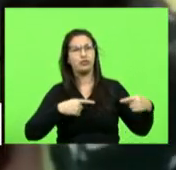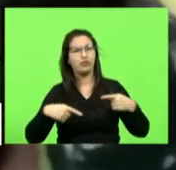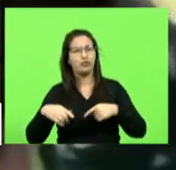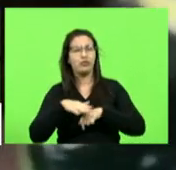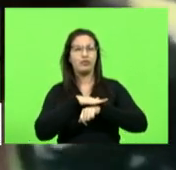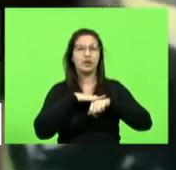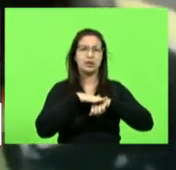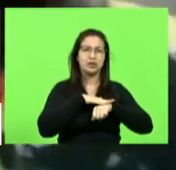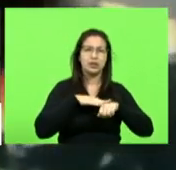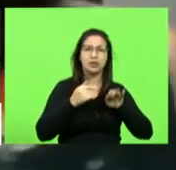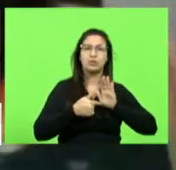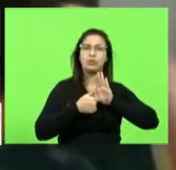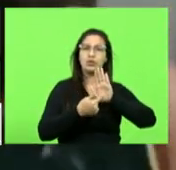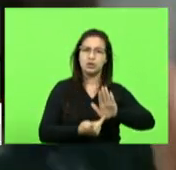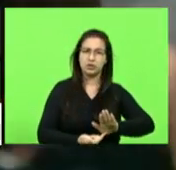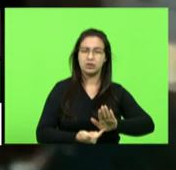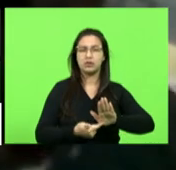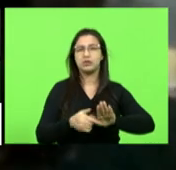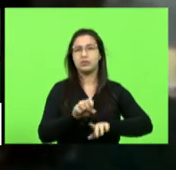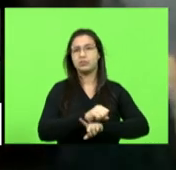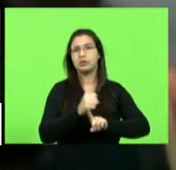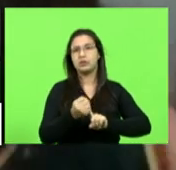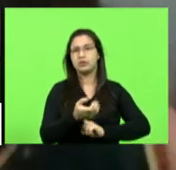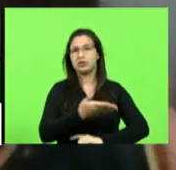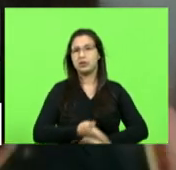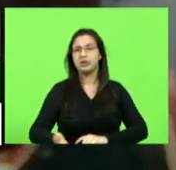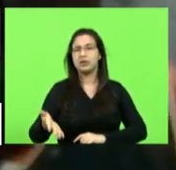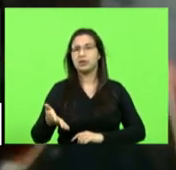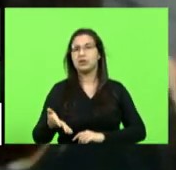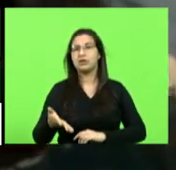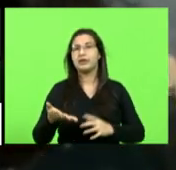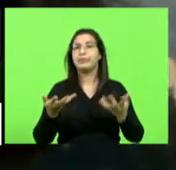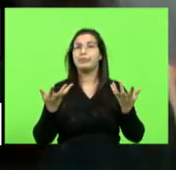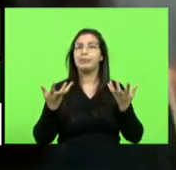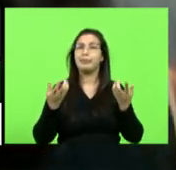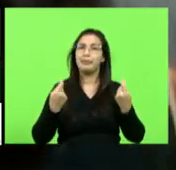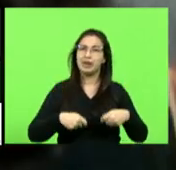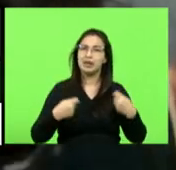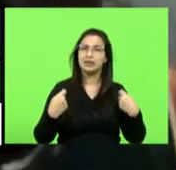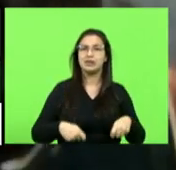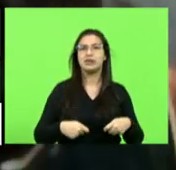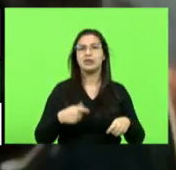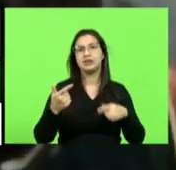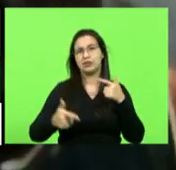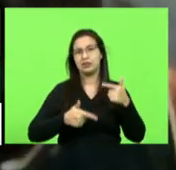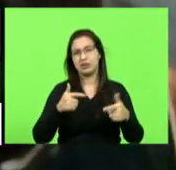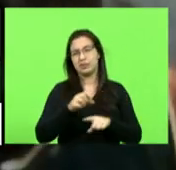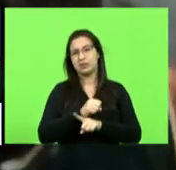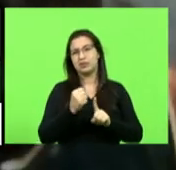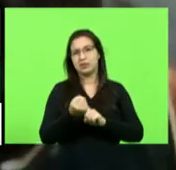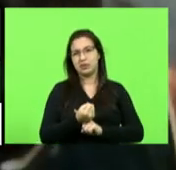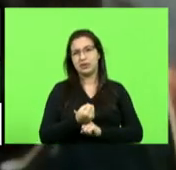para a sociedade a importância de se instituir o serviço social e a psicologia na educação